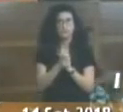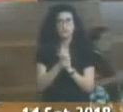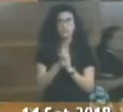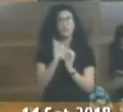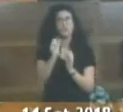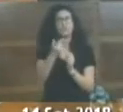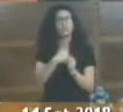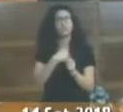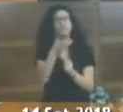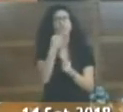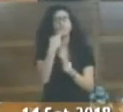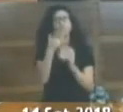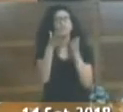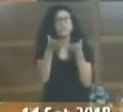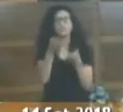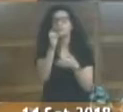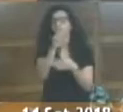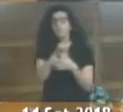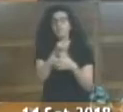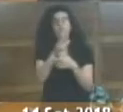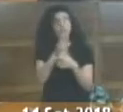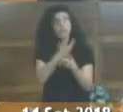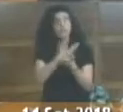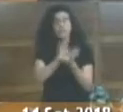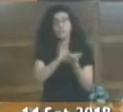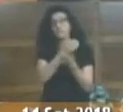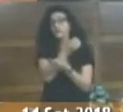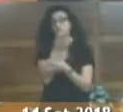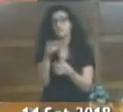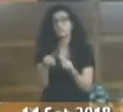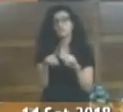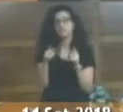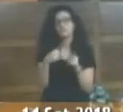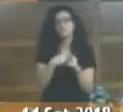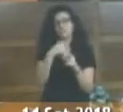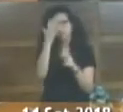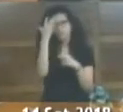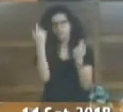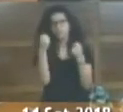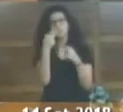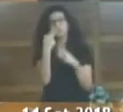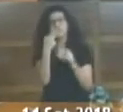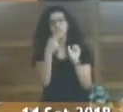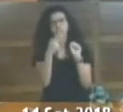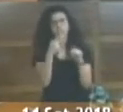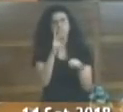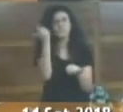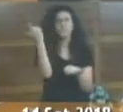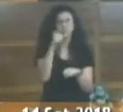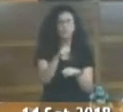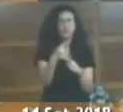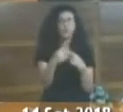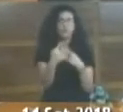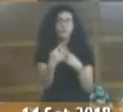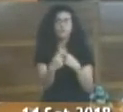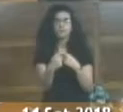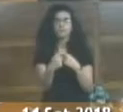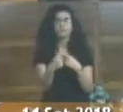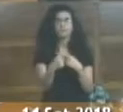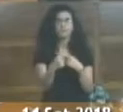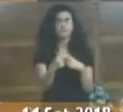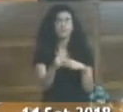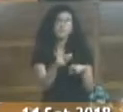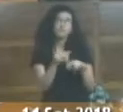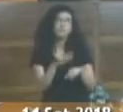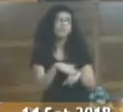O que eu quero dizer aqui hoje não é nenhuma novidade, mas eu acho que isso precisa ser dito, e dito novamente, porque, por mais